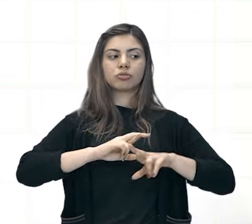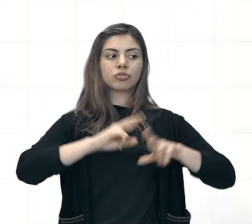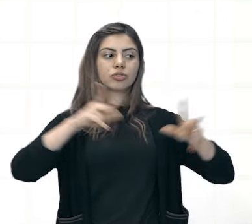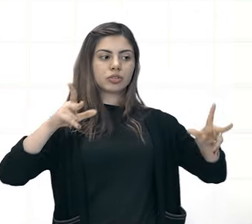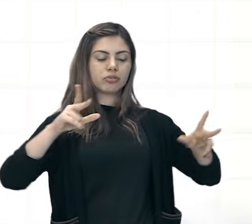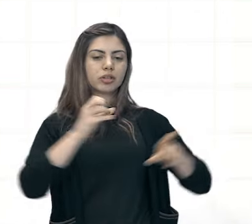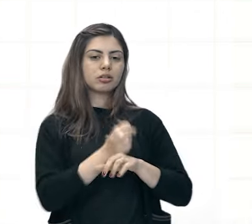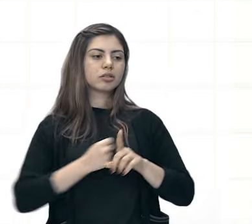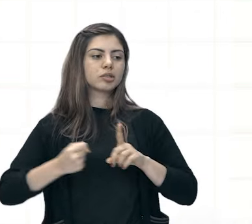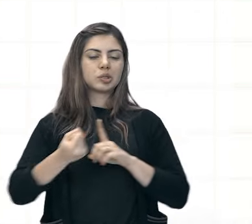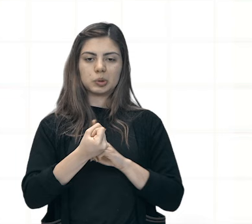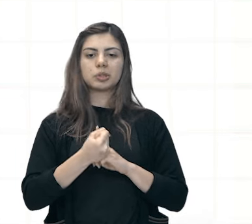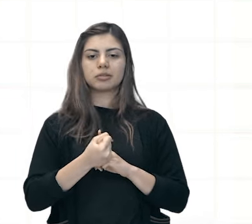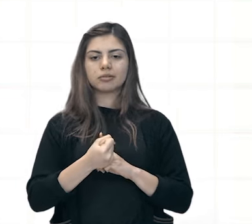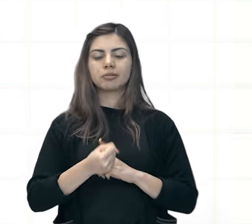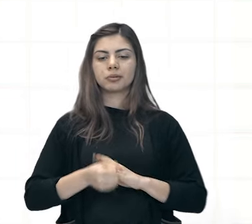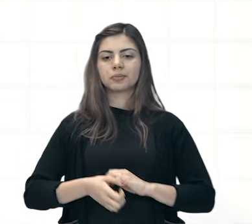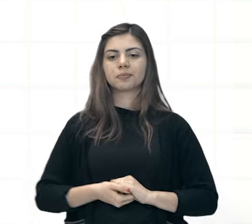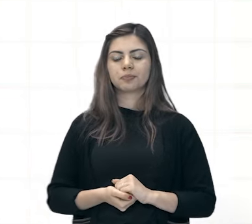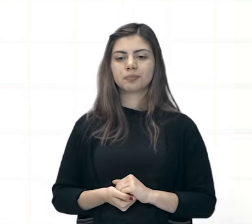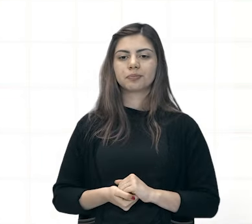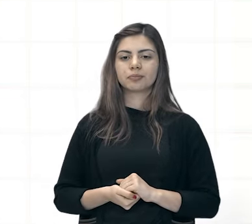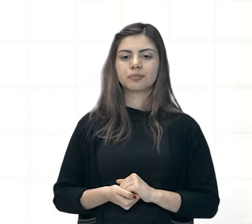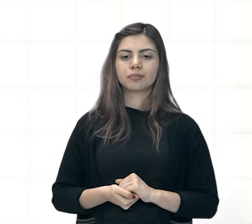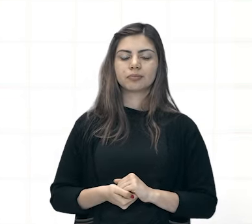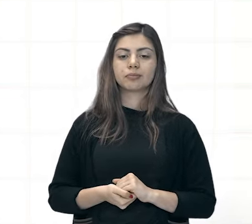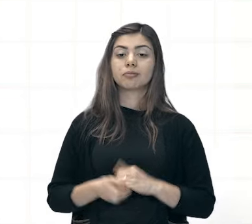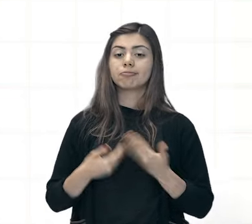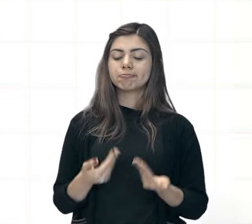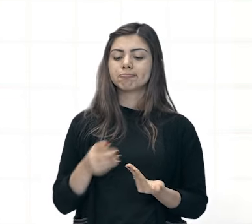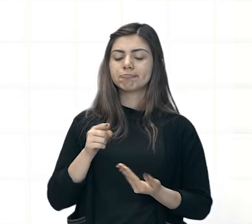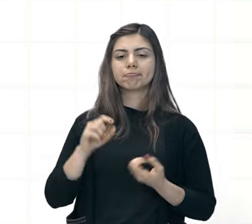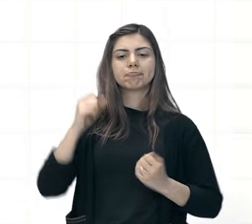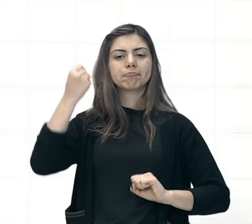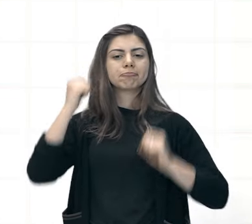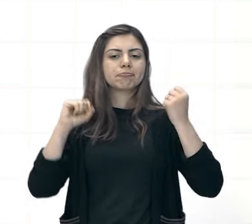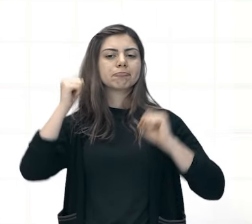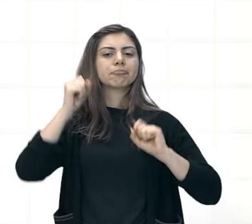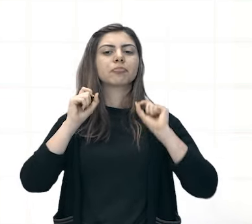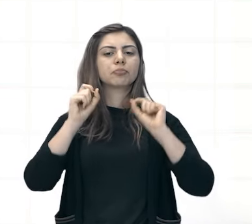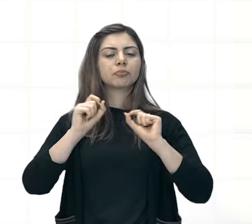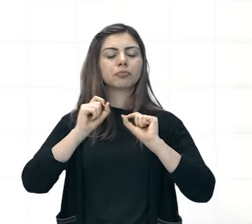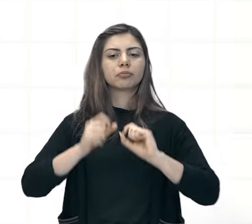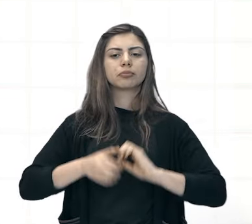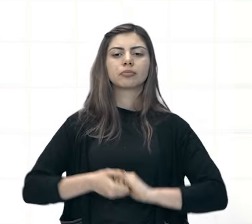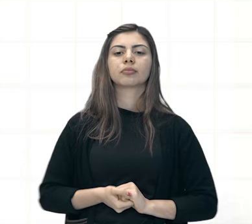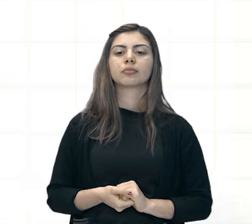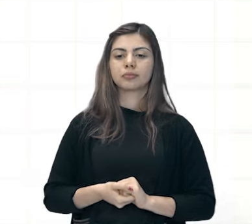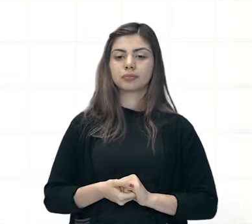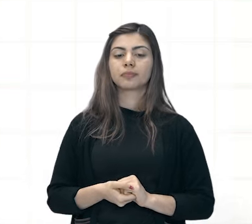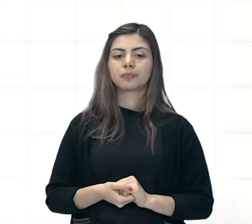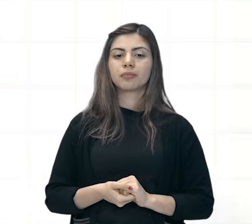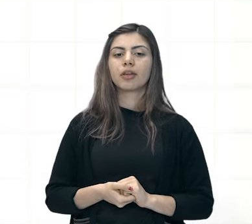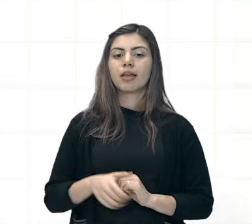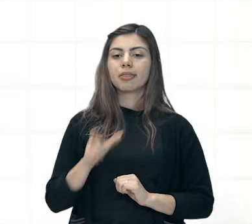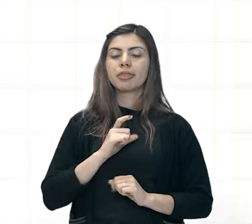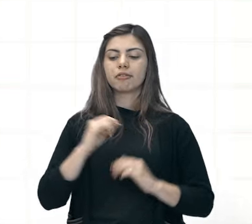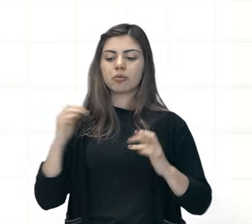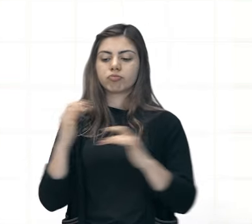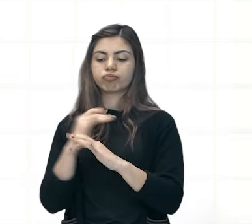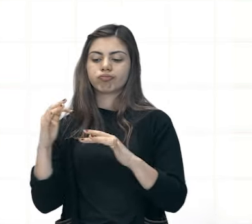a Revolução Industrial iria trazer. As fábricas, olha só, provocaram a